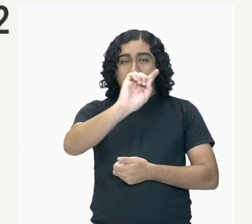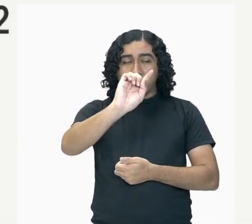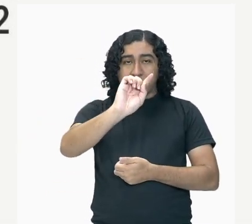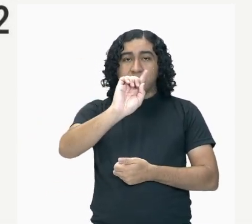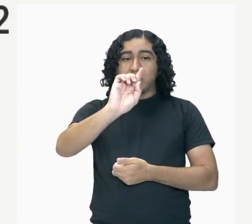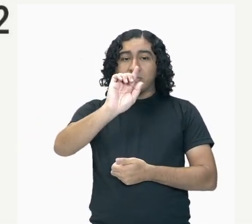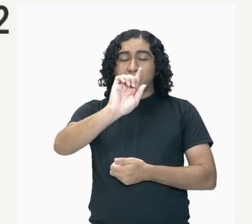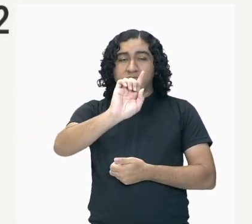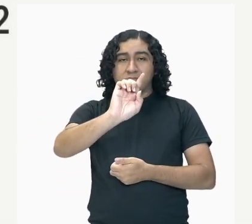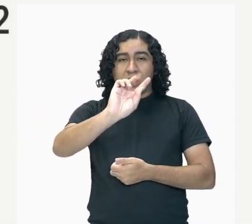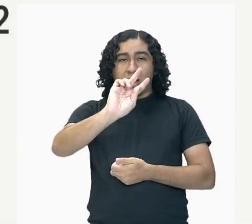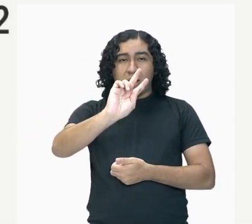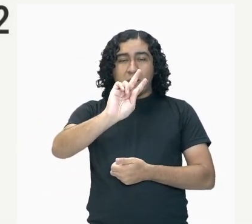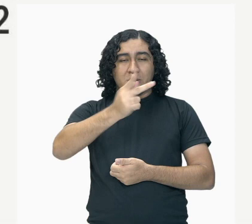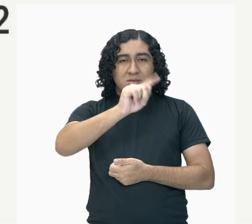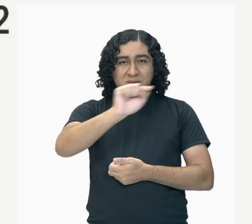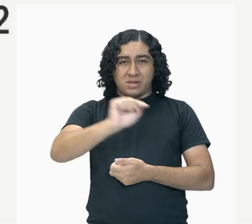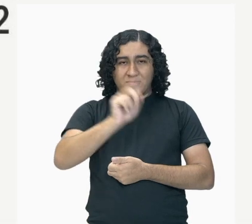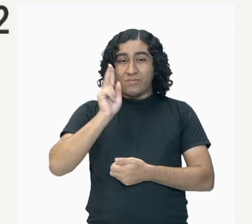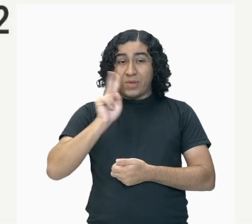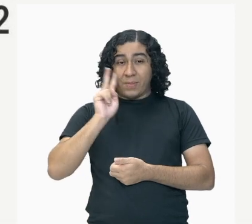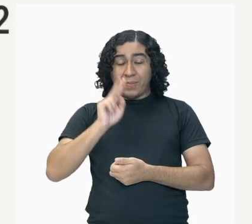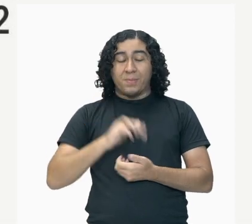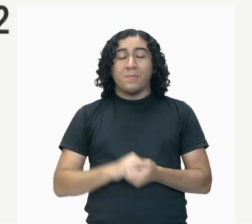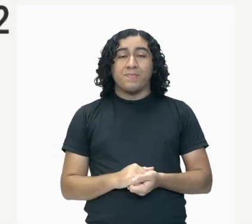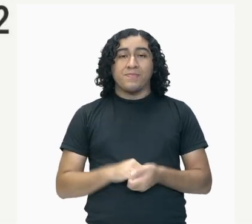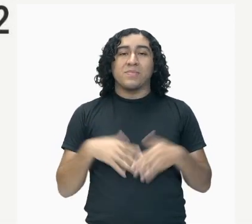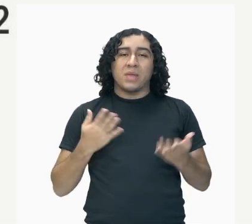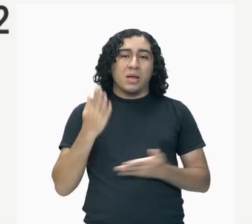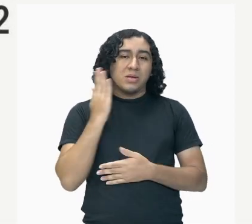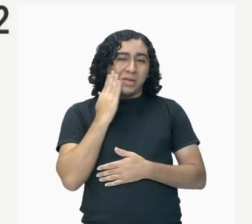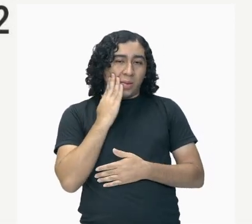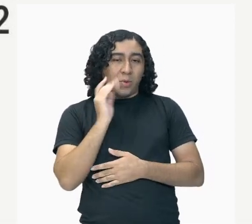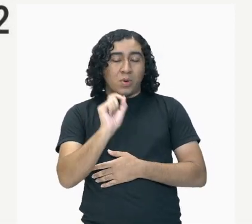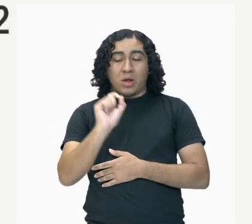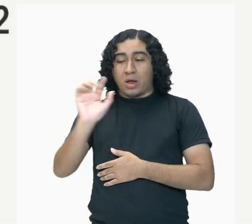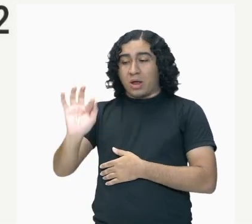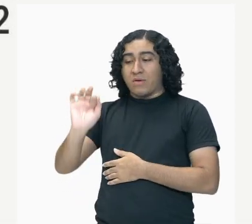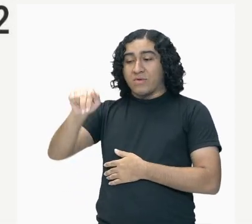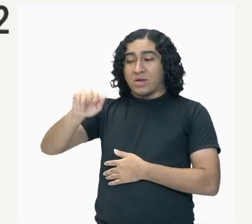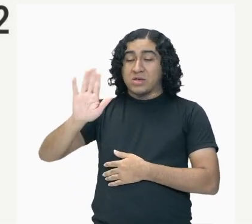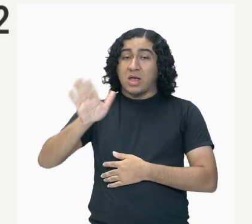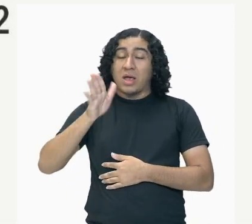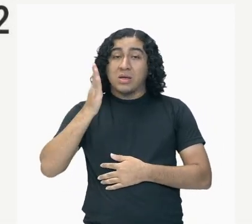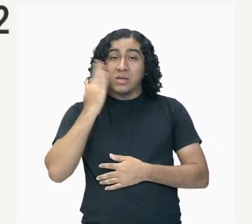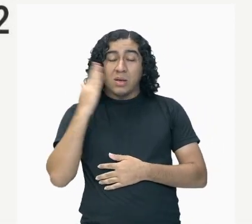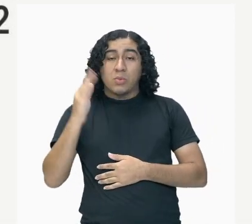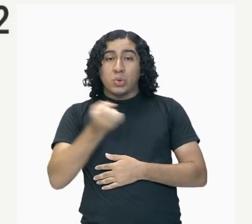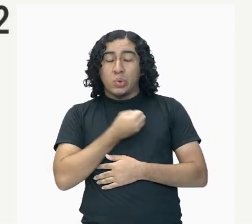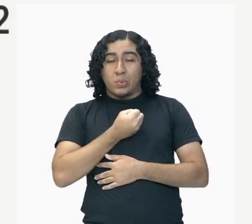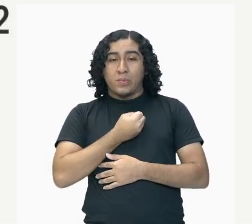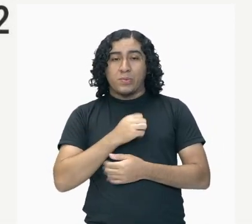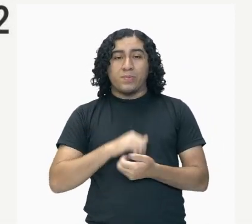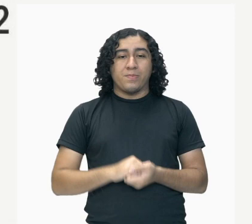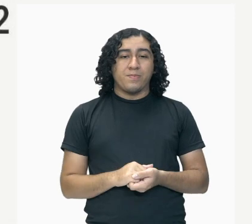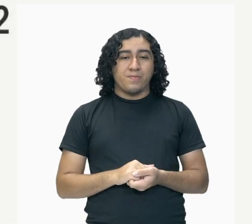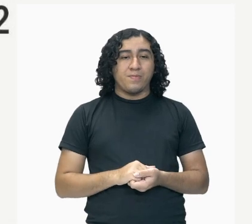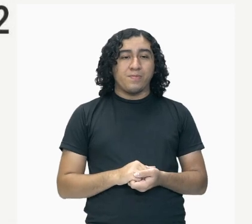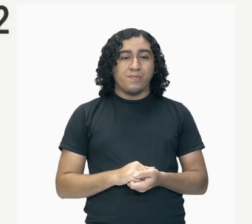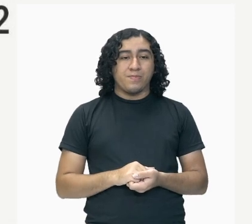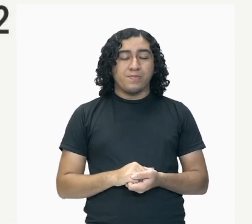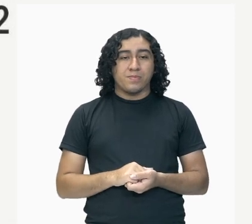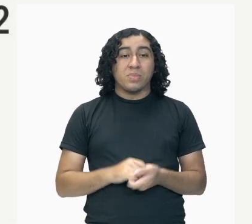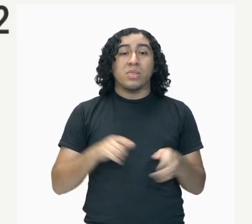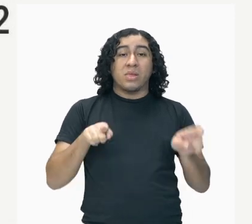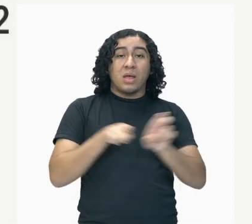800 então eu sei que a frequência natural aqui é 800 hz eu contei na figura o número de